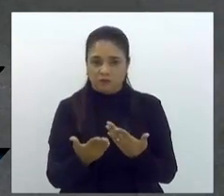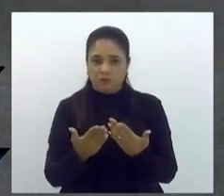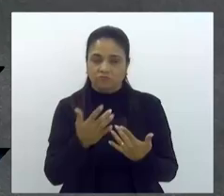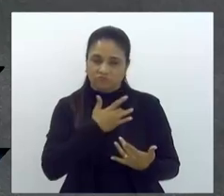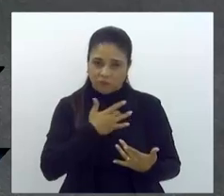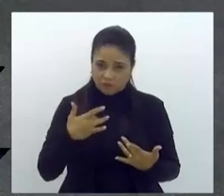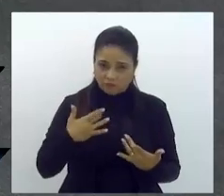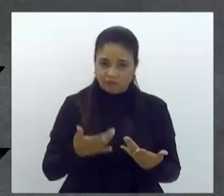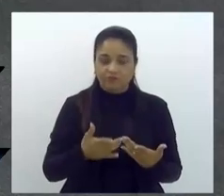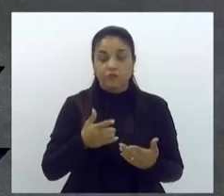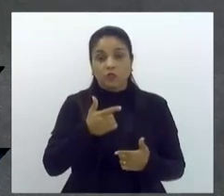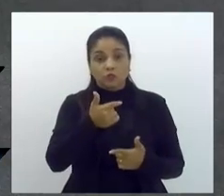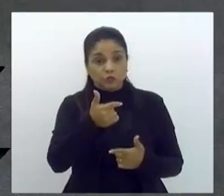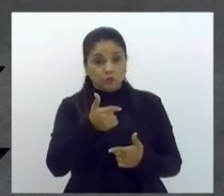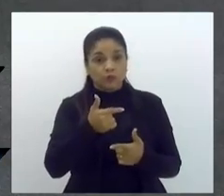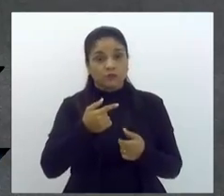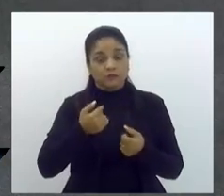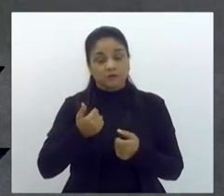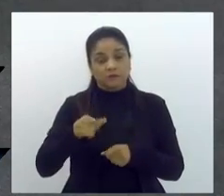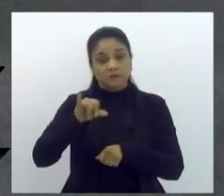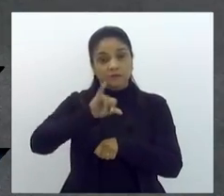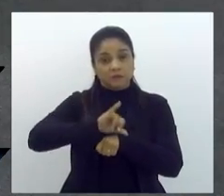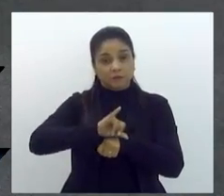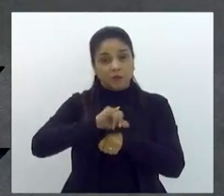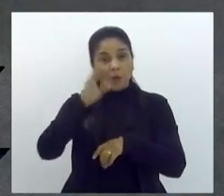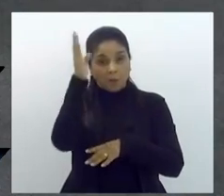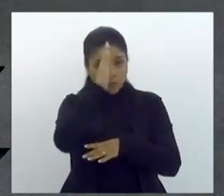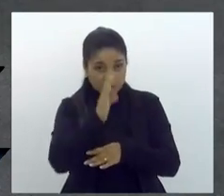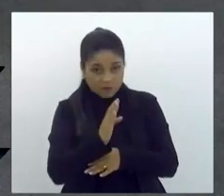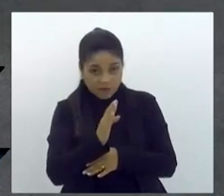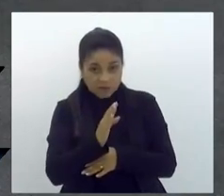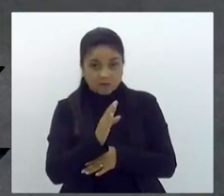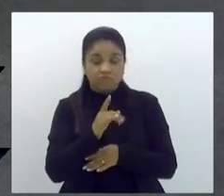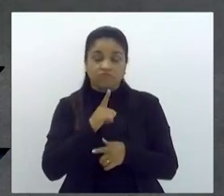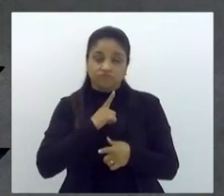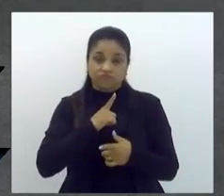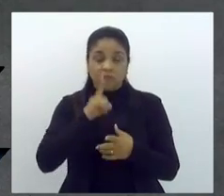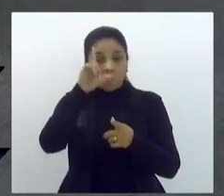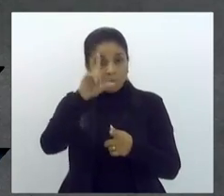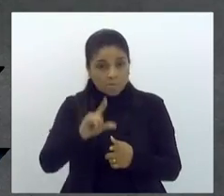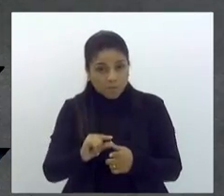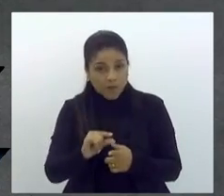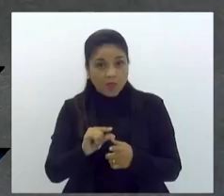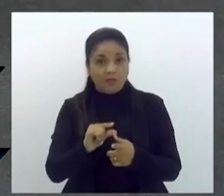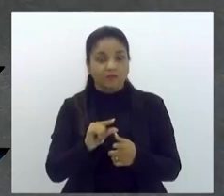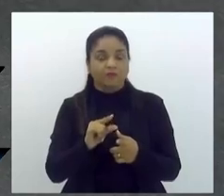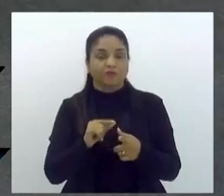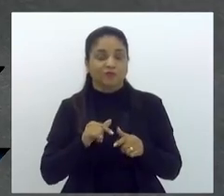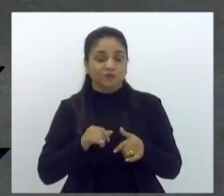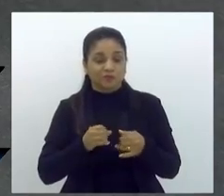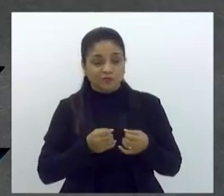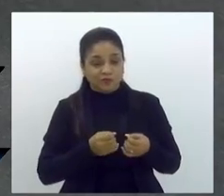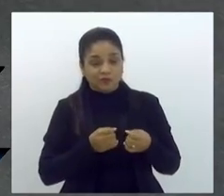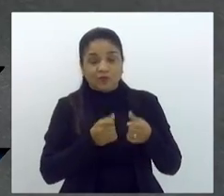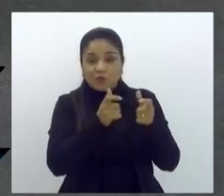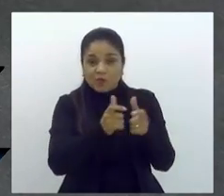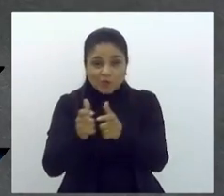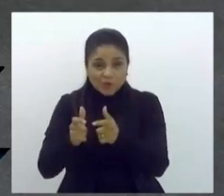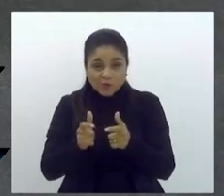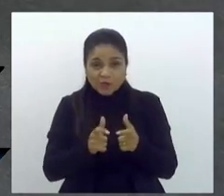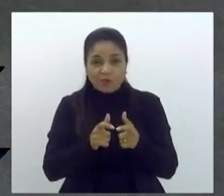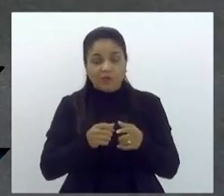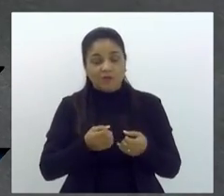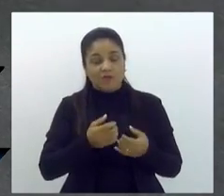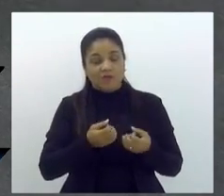das 21 capitais brasileiras o grupo de subdistritos em que existe uma quantidade menor de estabelecimentos que oferecem alimentos saudáveis